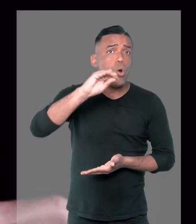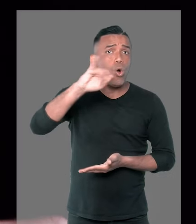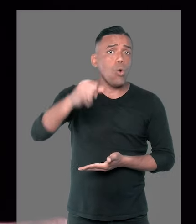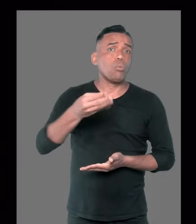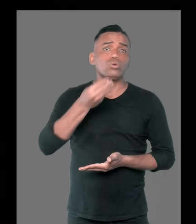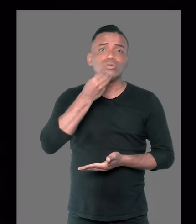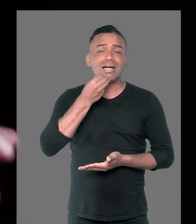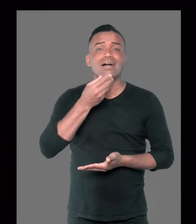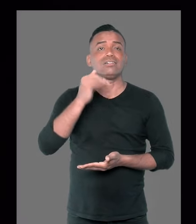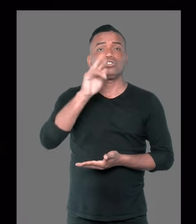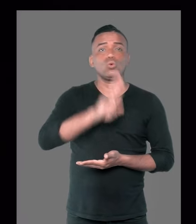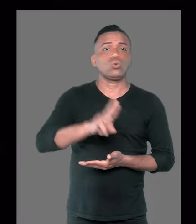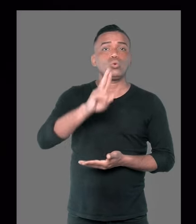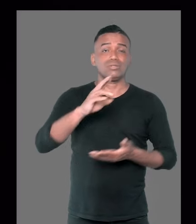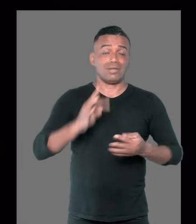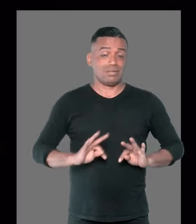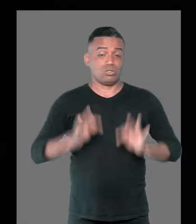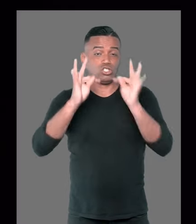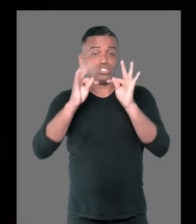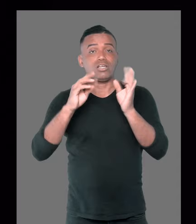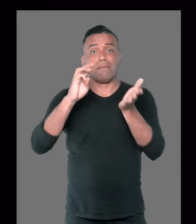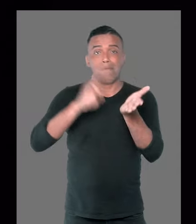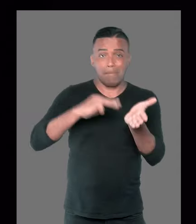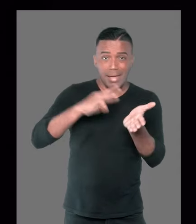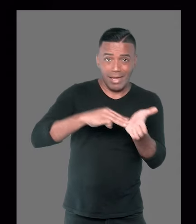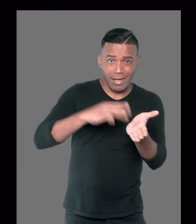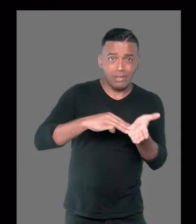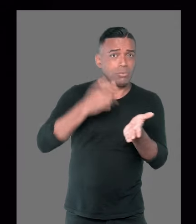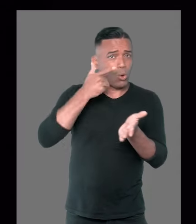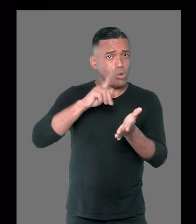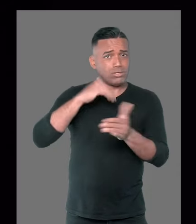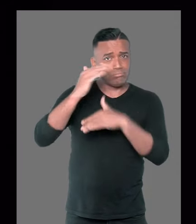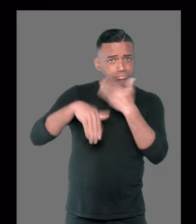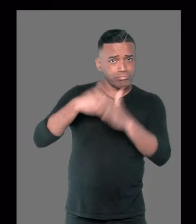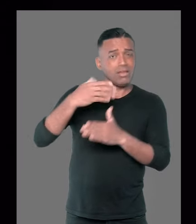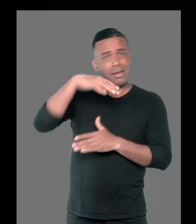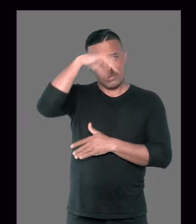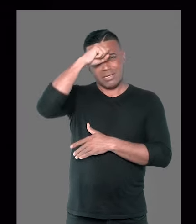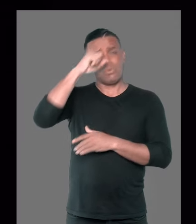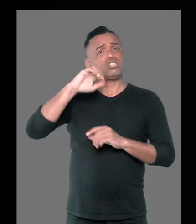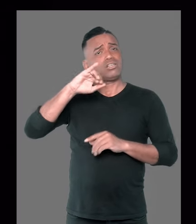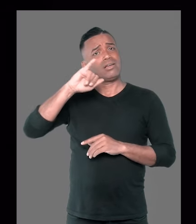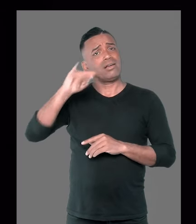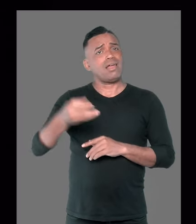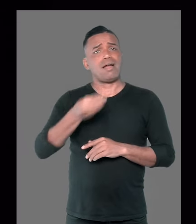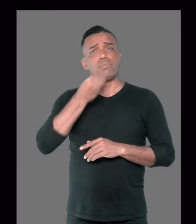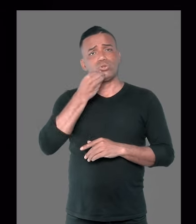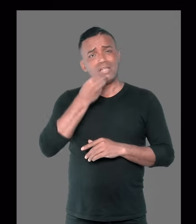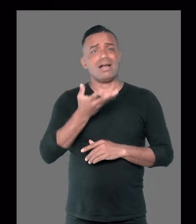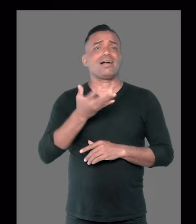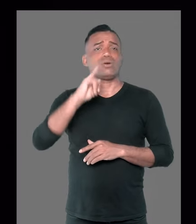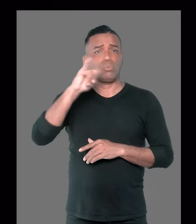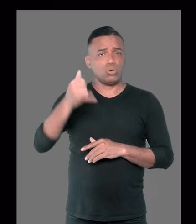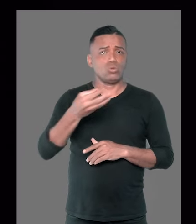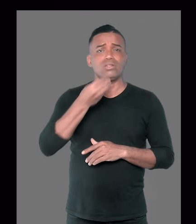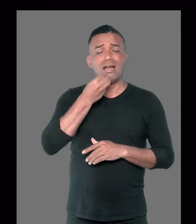usem as tecnologias e métodos e processos apropriados para fazer isso você pode criar oportunidades de aprendizado